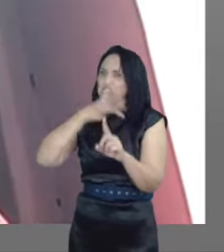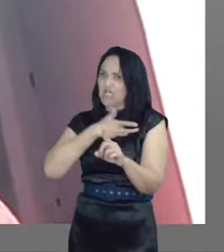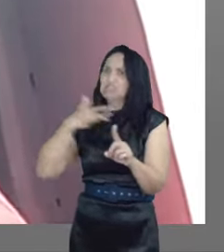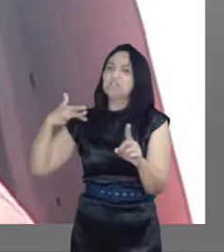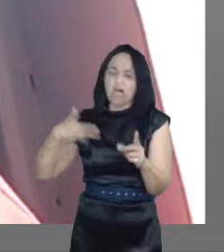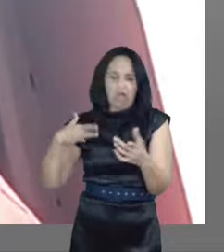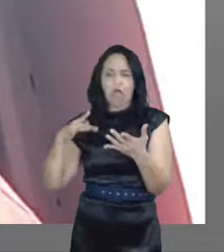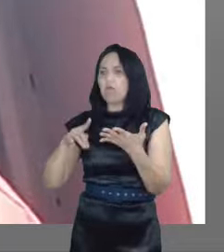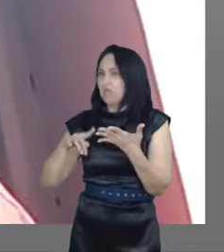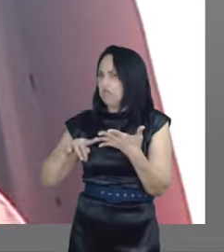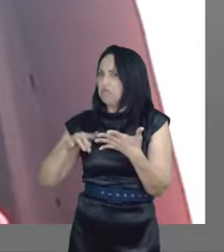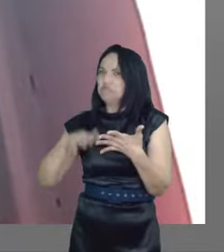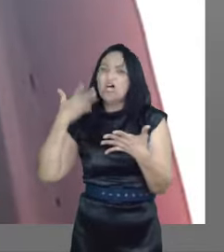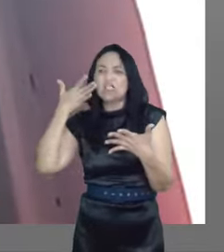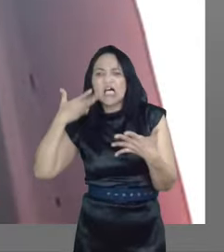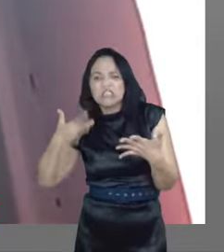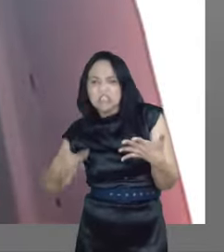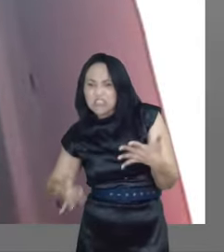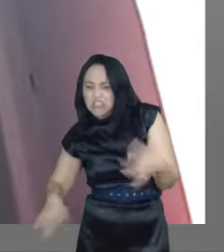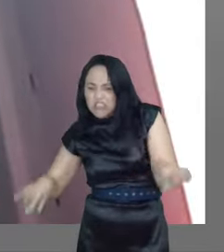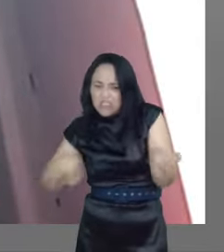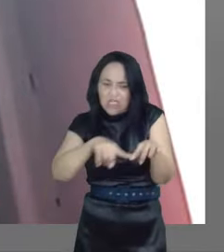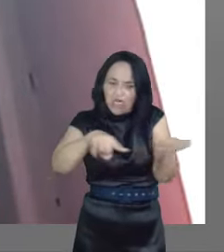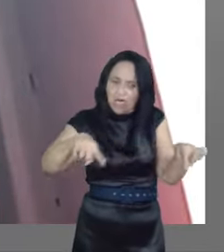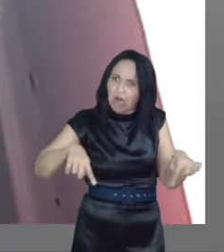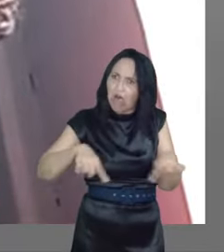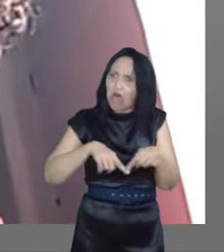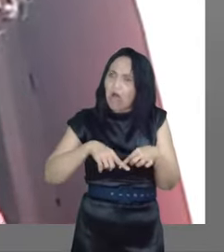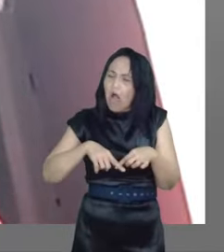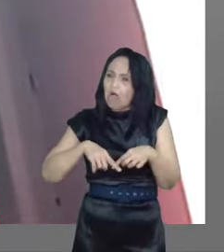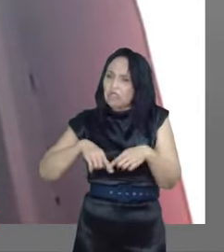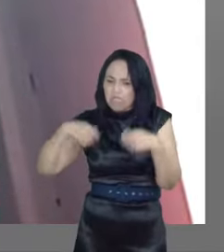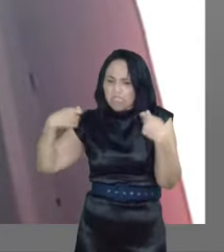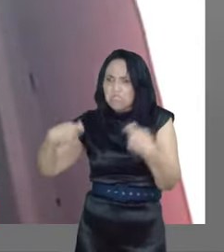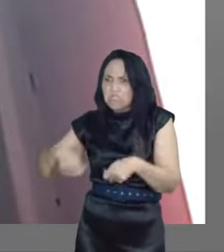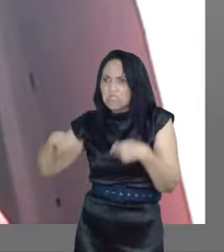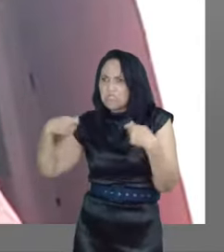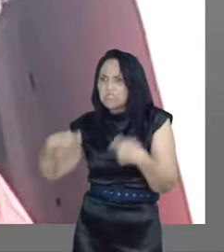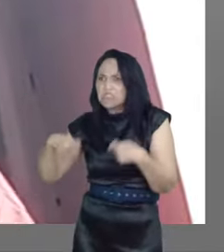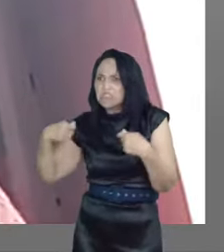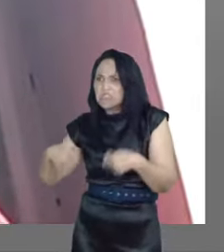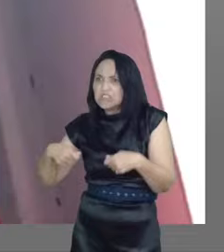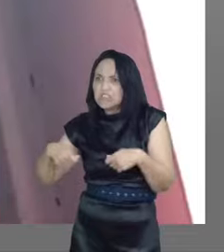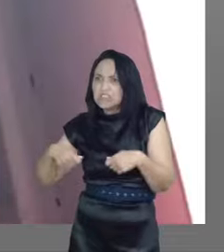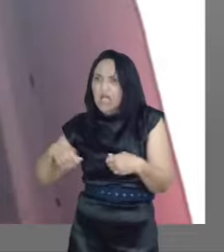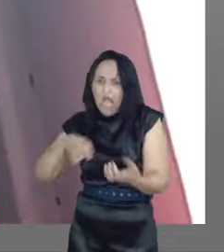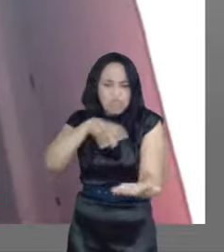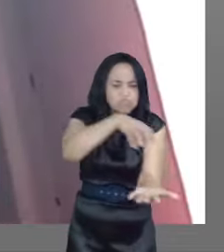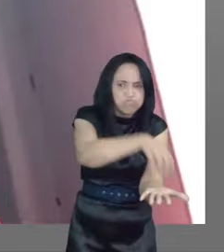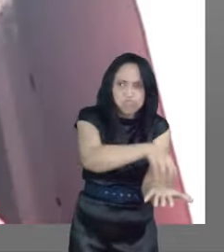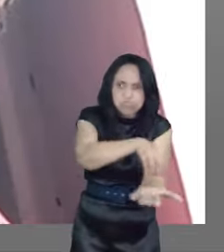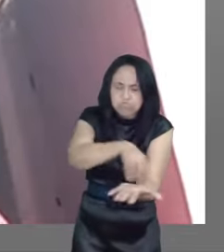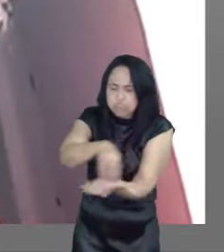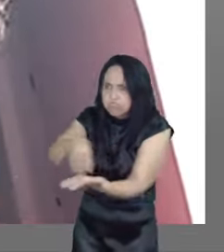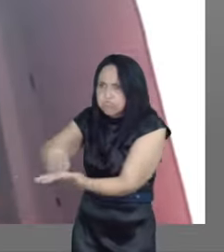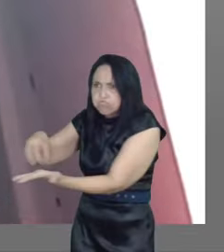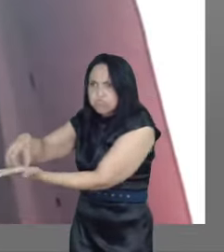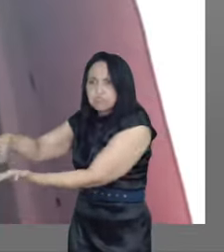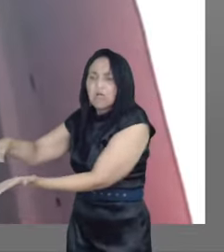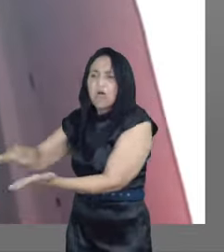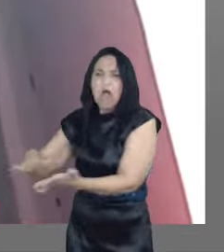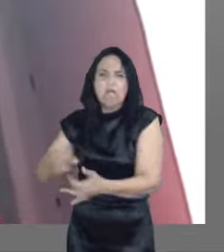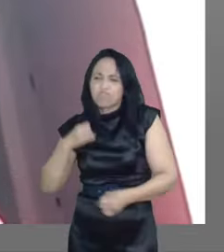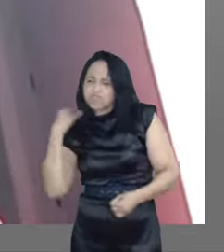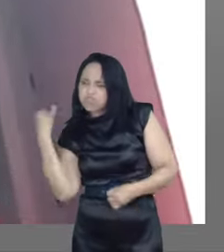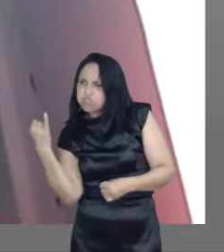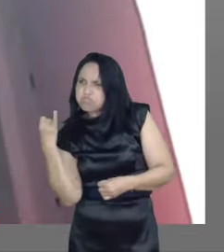das necessidades mais básicas do nosso povo, do saneamento ali mais próximo. Por isso que é tão